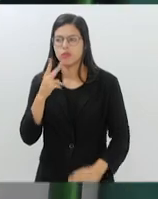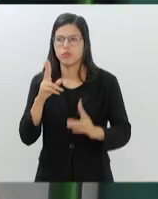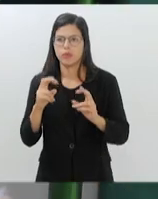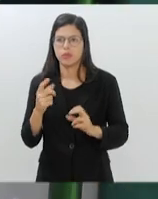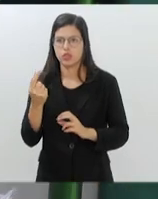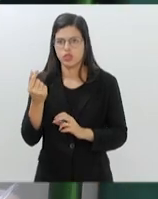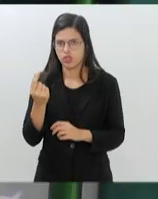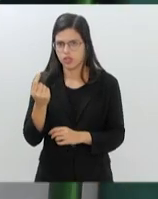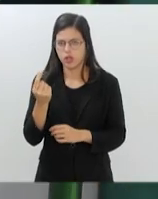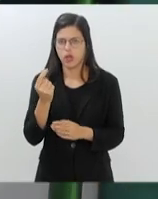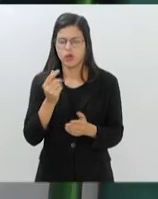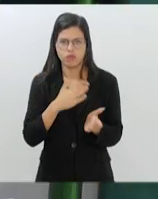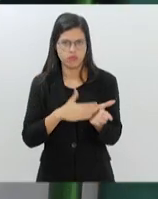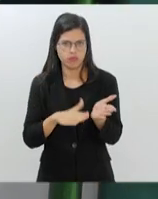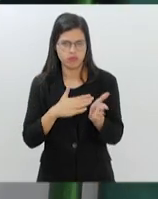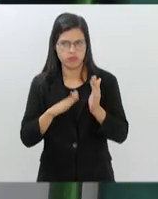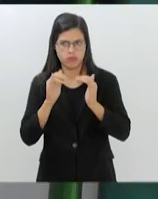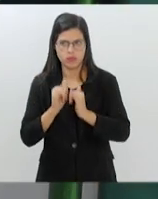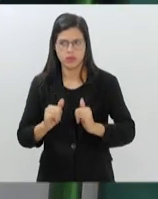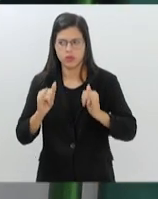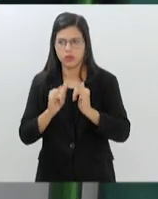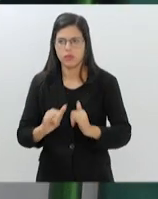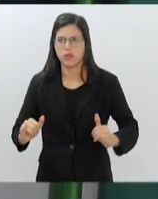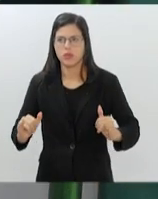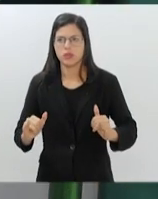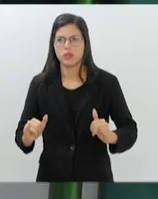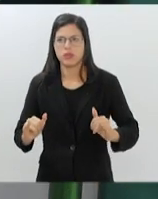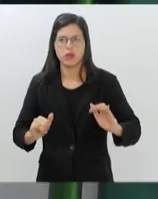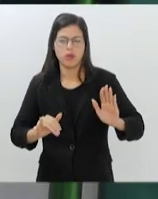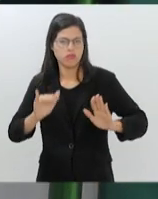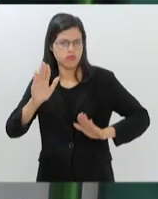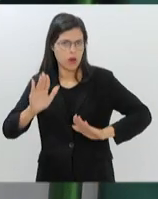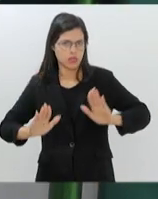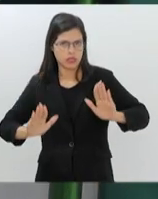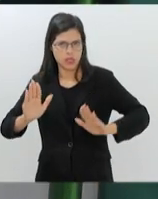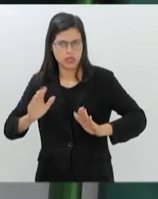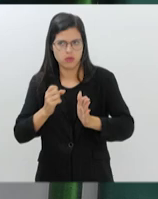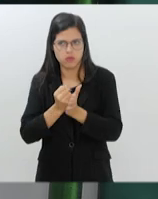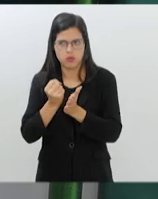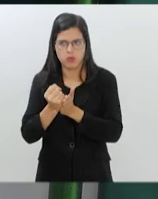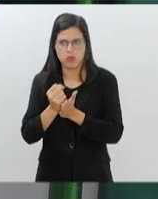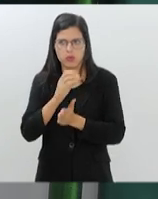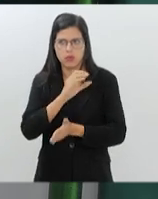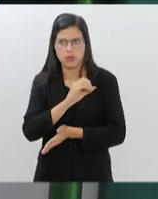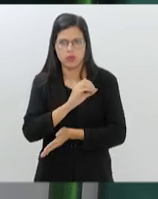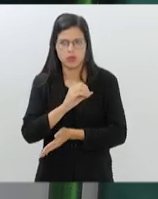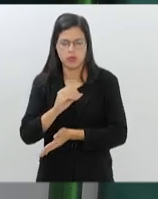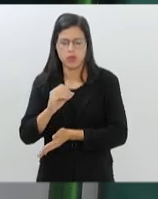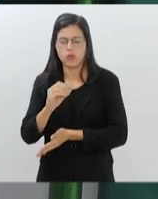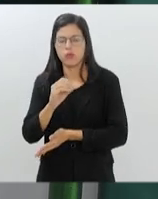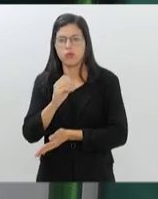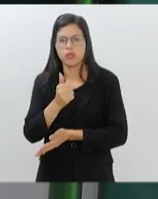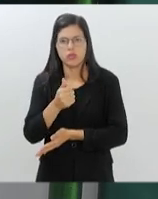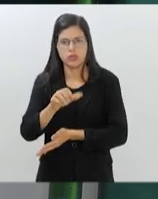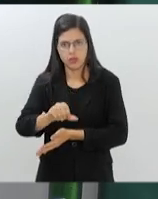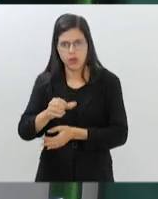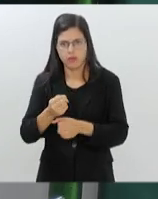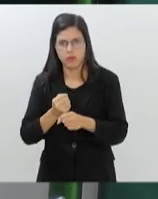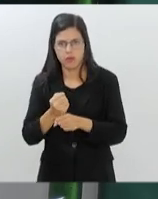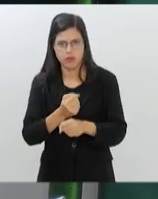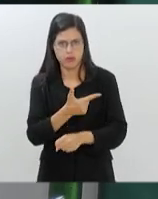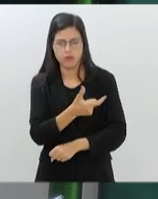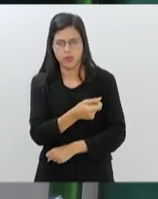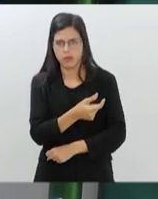aqui em posse numa sessão de abertura de licitação pública né A 0019 de23 onde